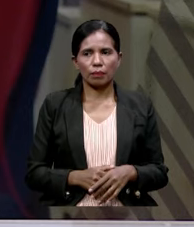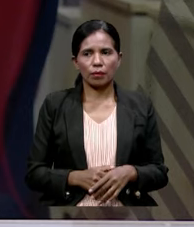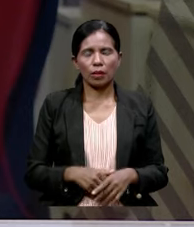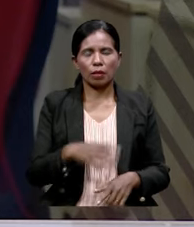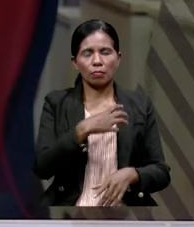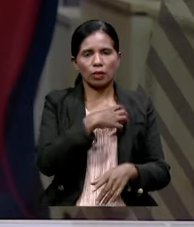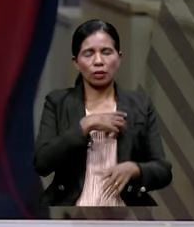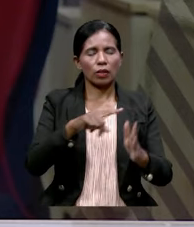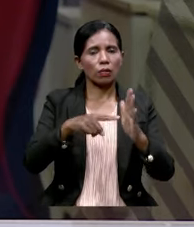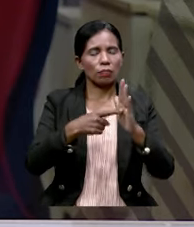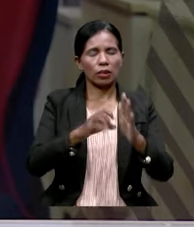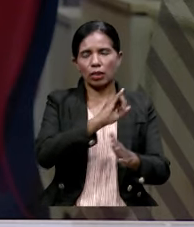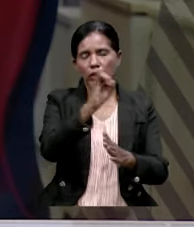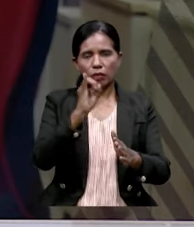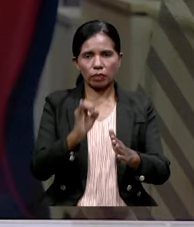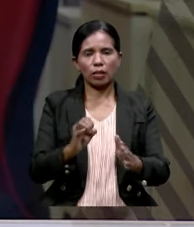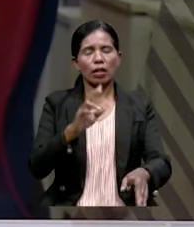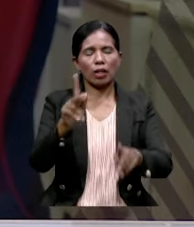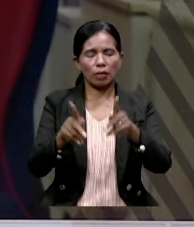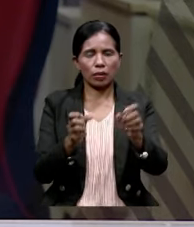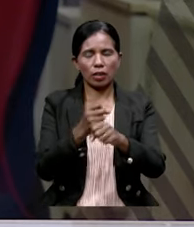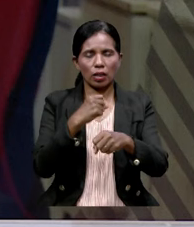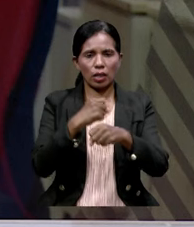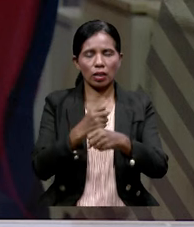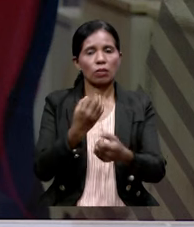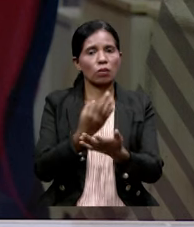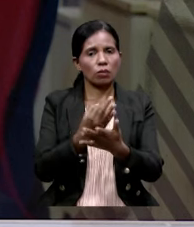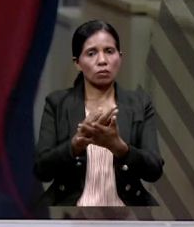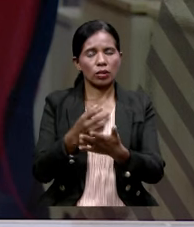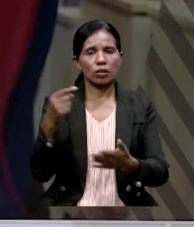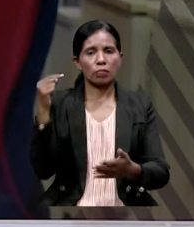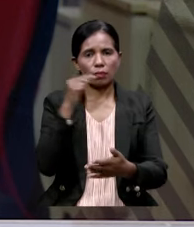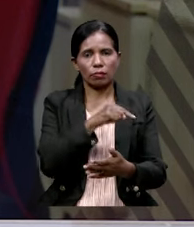Penitelli ha hu identifica autor Sirene B produs osam falso.